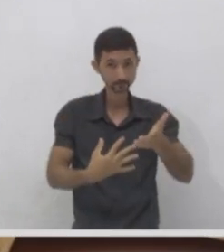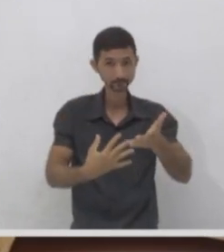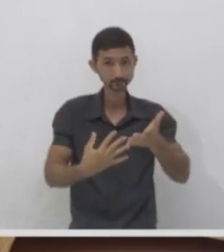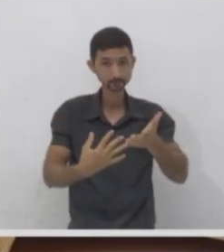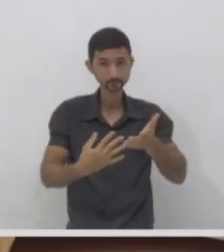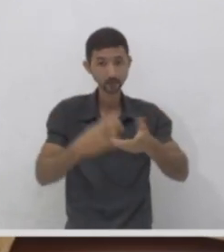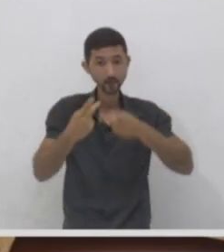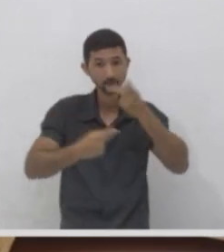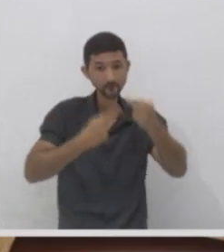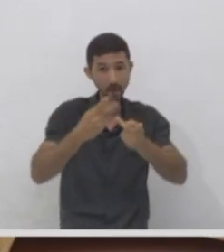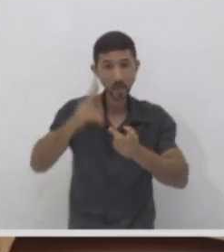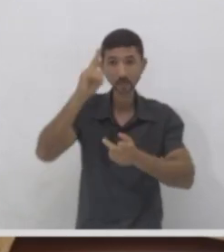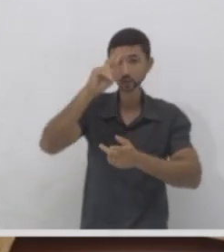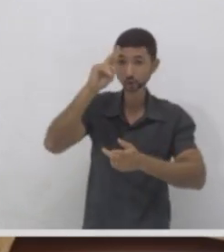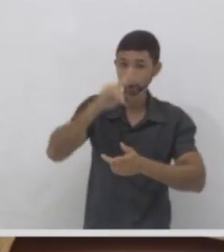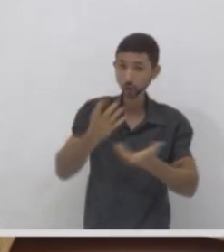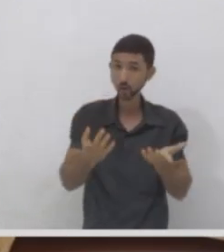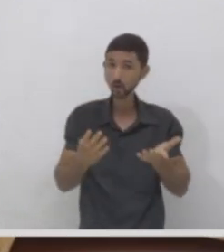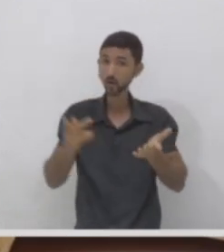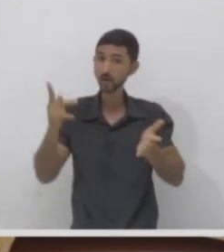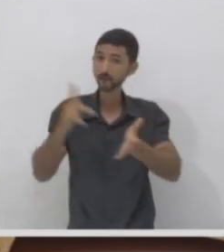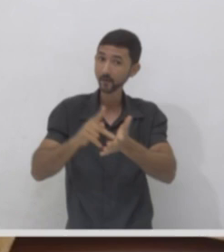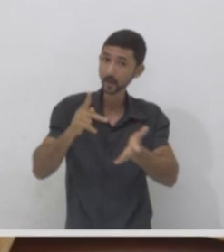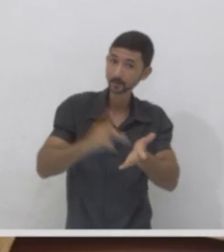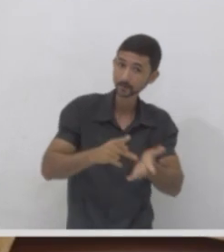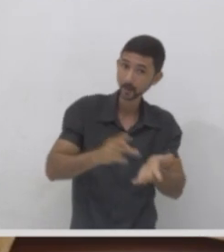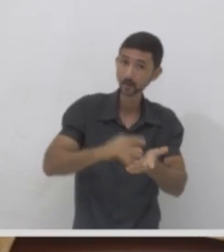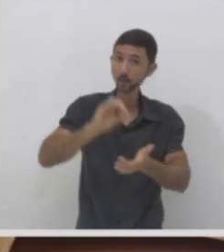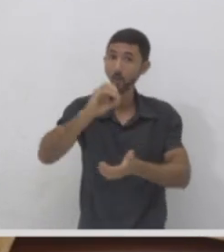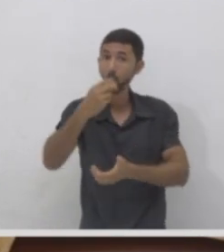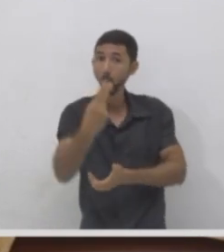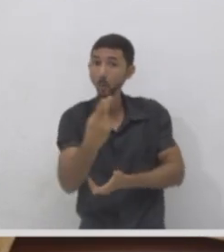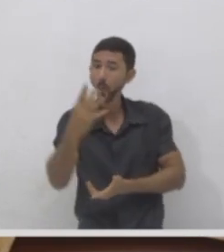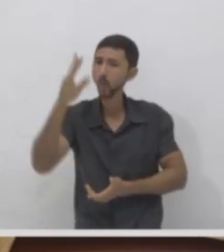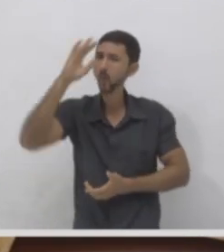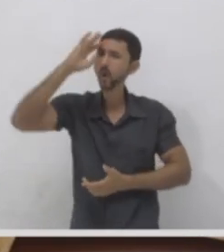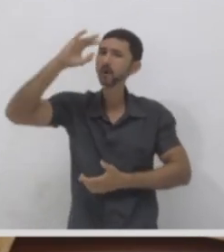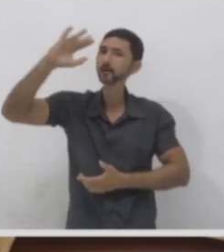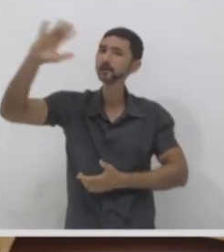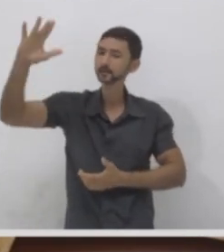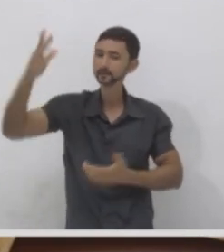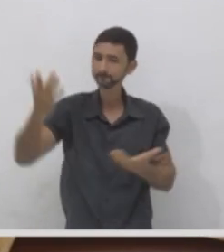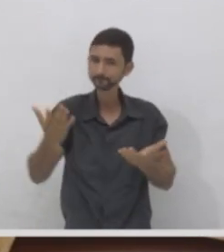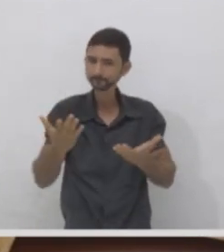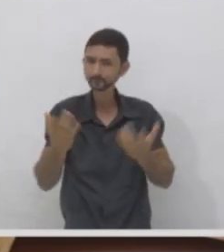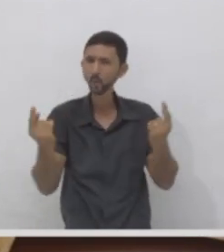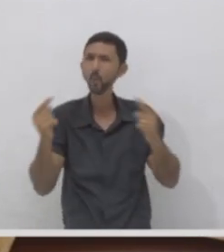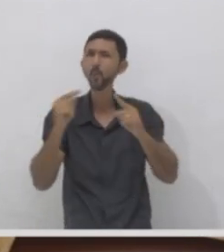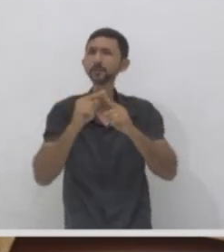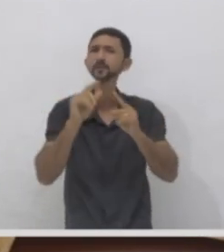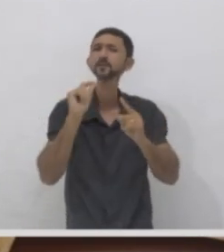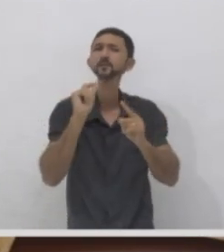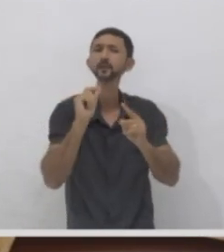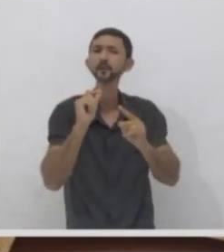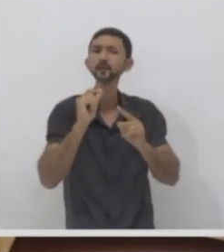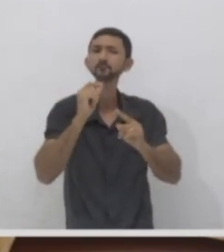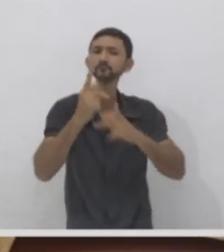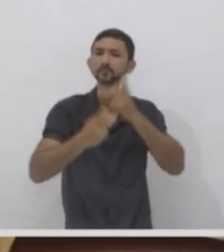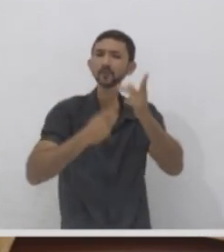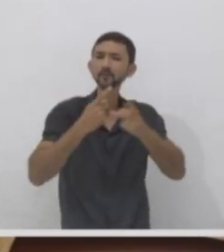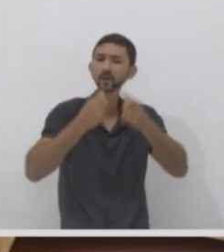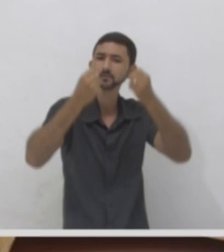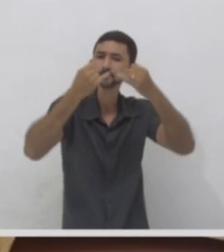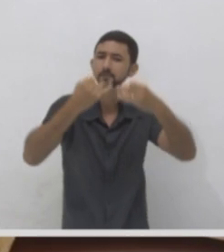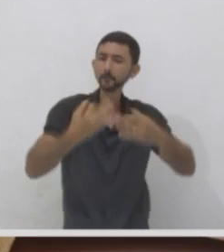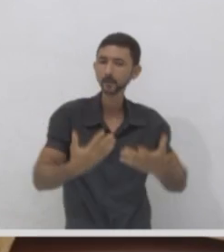é contar um fato real ou imaginário. Então, qual é o nosso principal objetivo aqui? Contar algum fato. Tudo